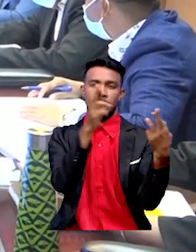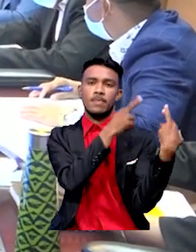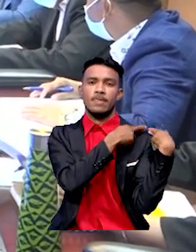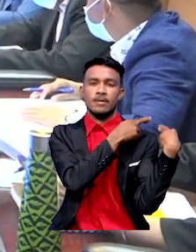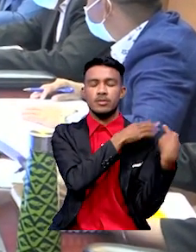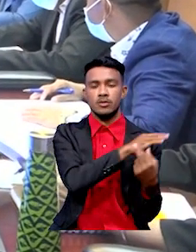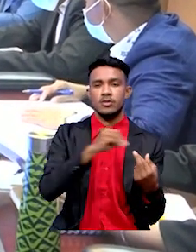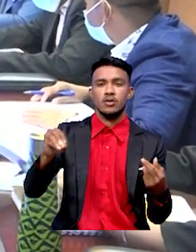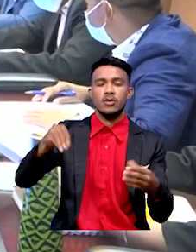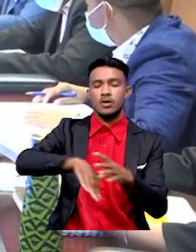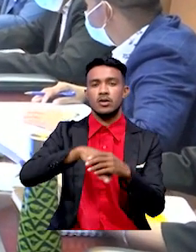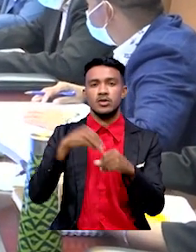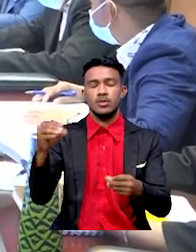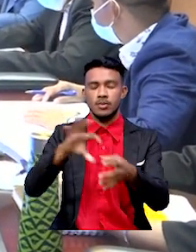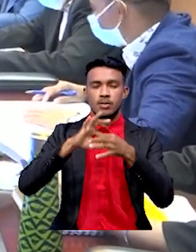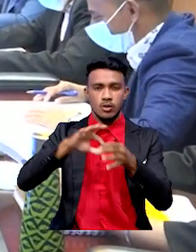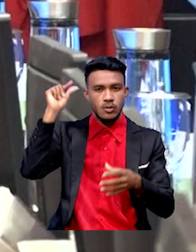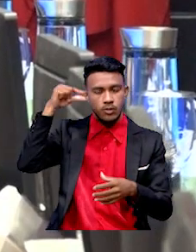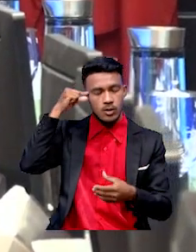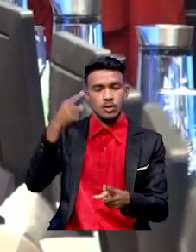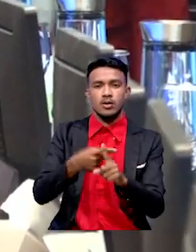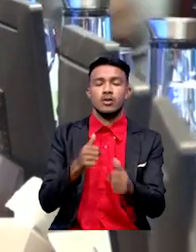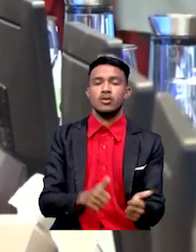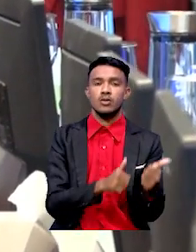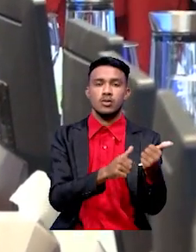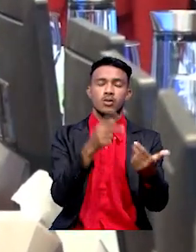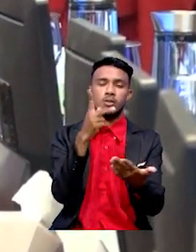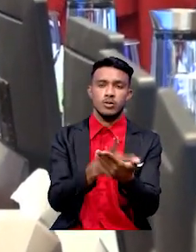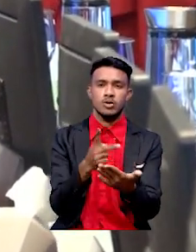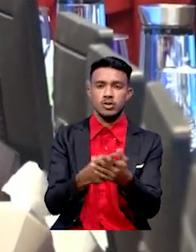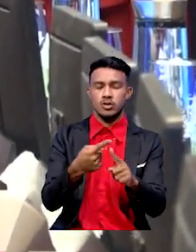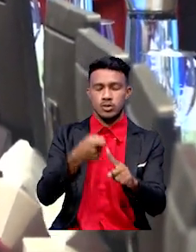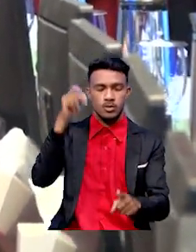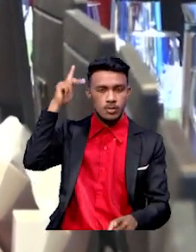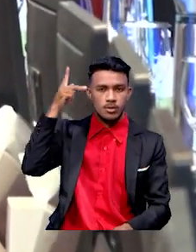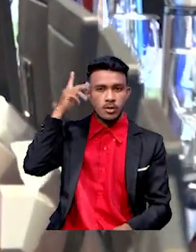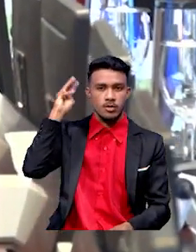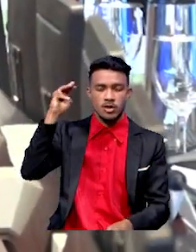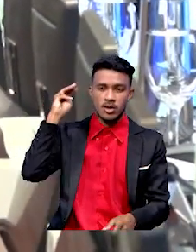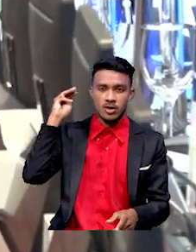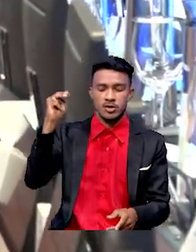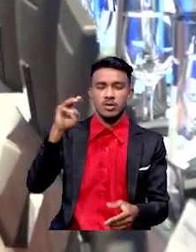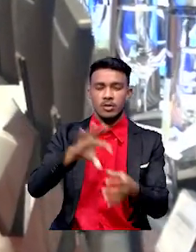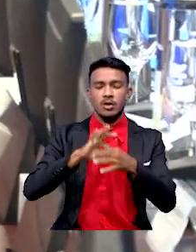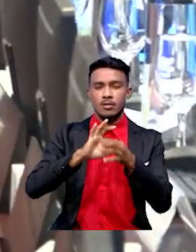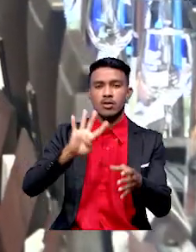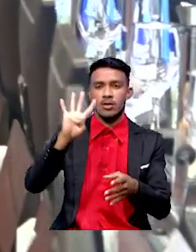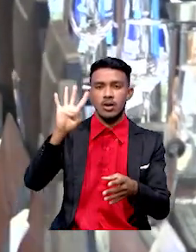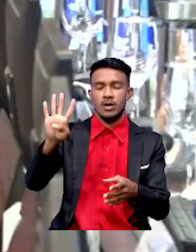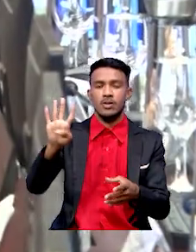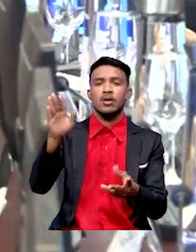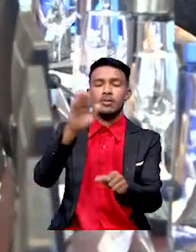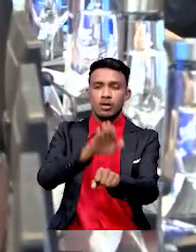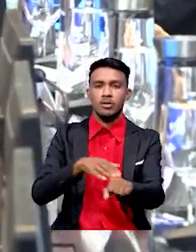governo, tuir proposta Rússia Primeiro-Ministro. Membro governo na Inhat nebeheta nomeação Rússia Presidente da República